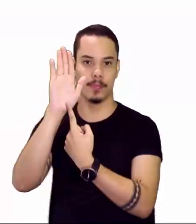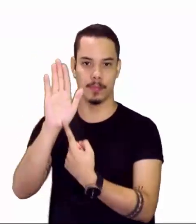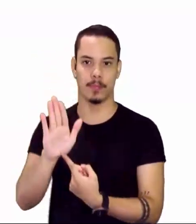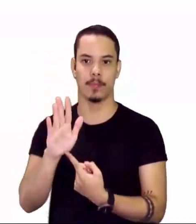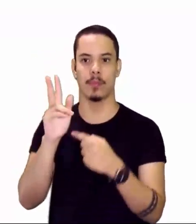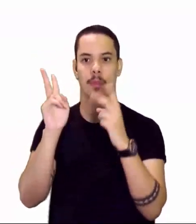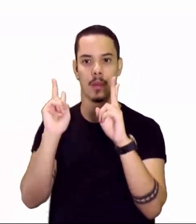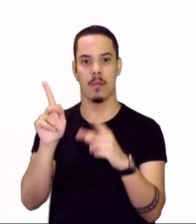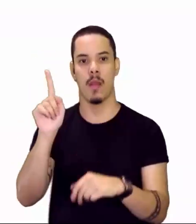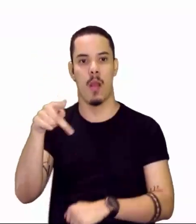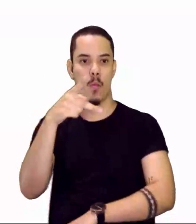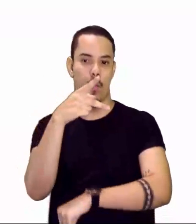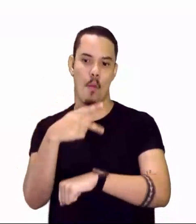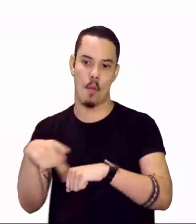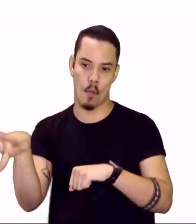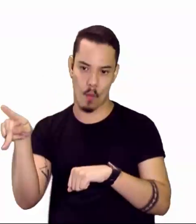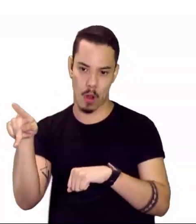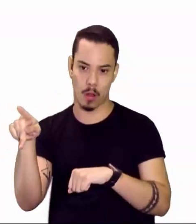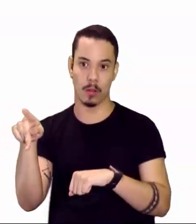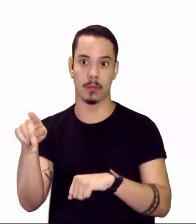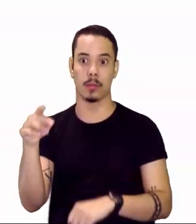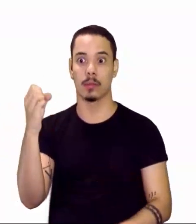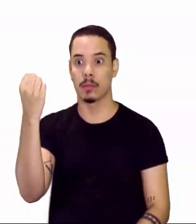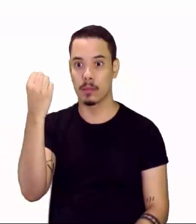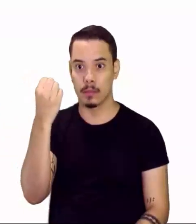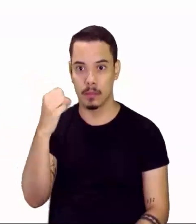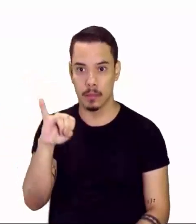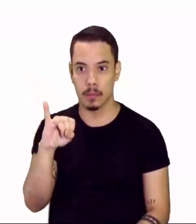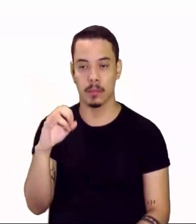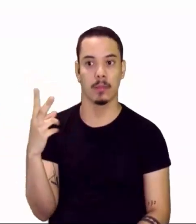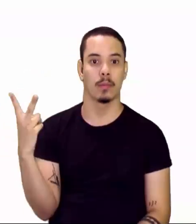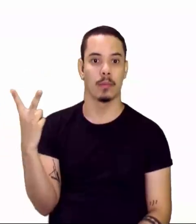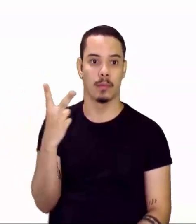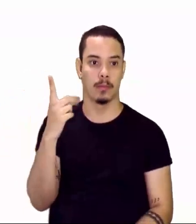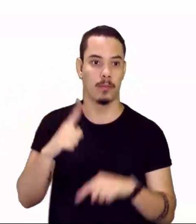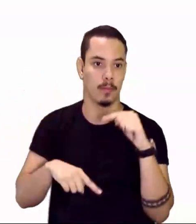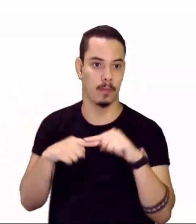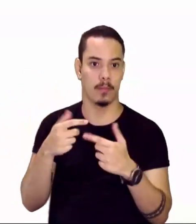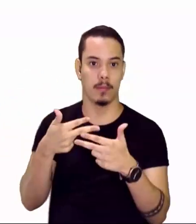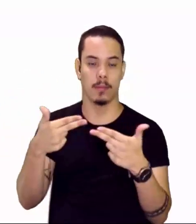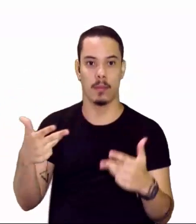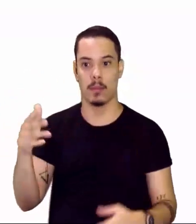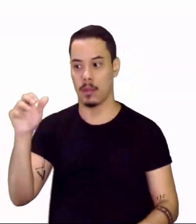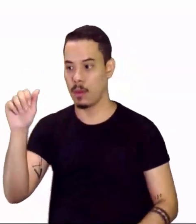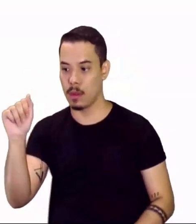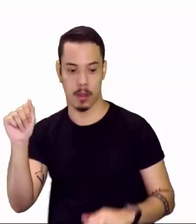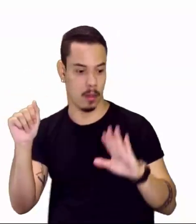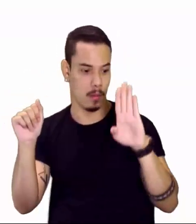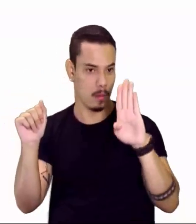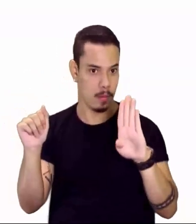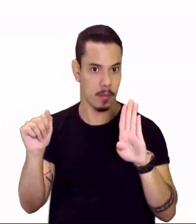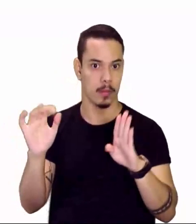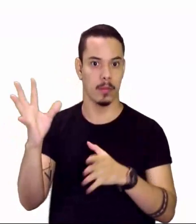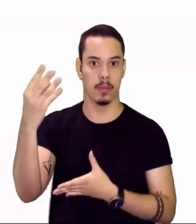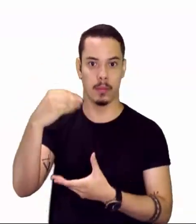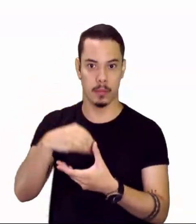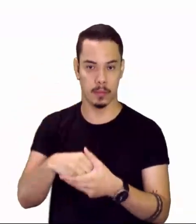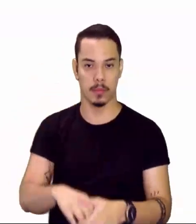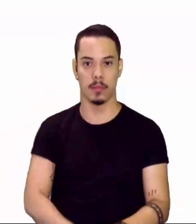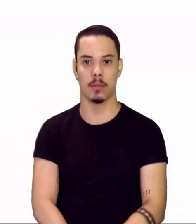substância pura. Se dois elementos A e B dessa